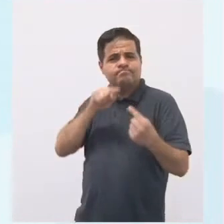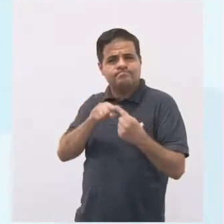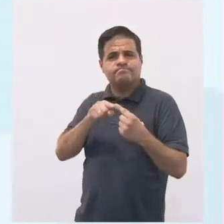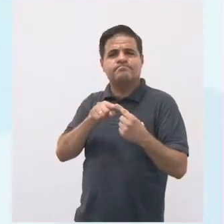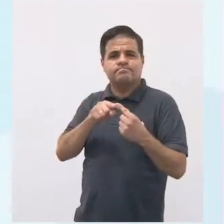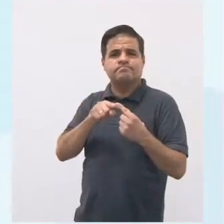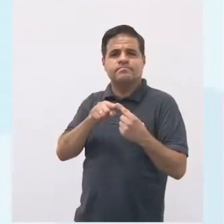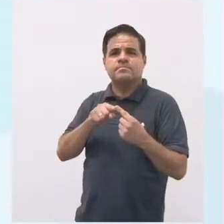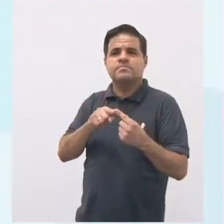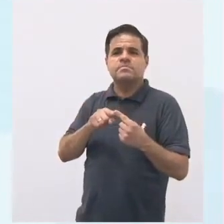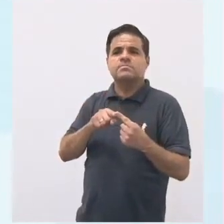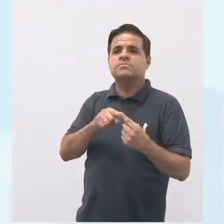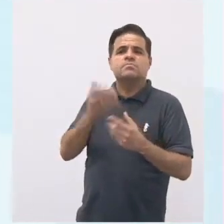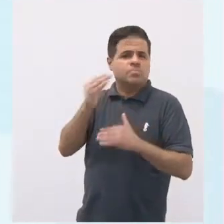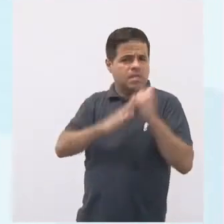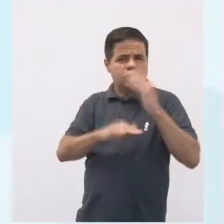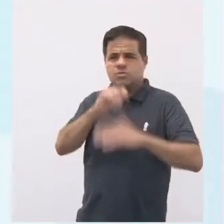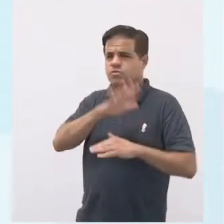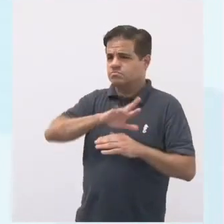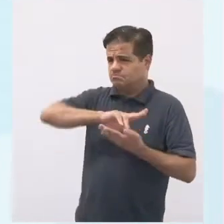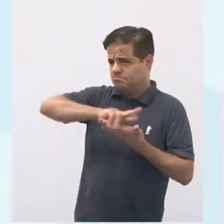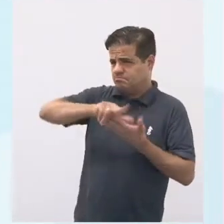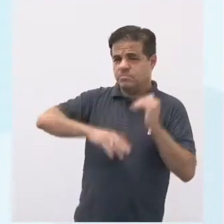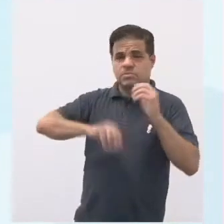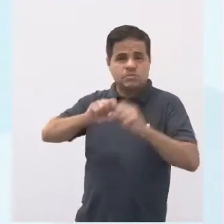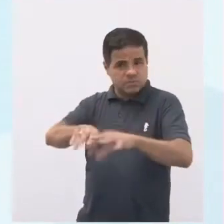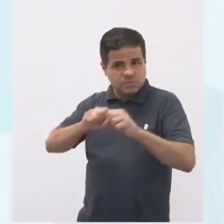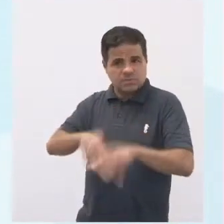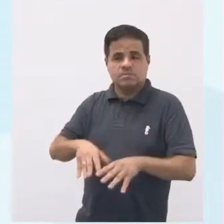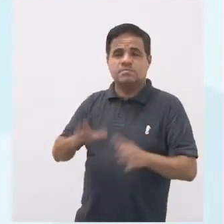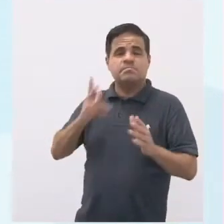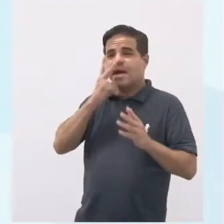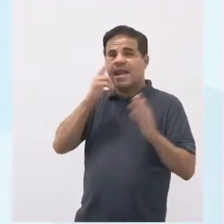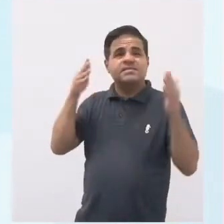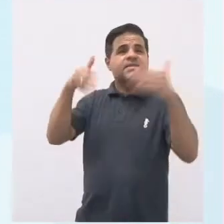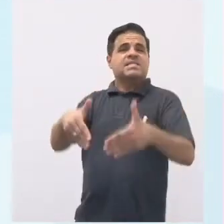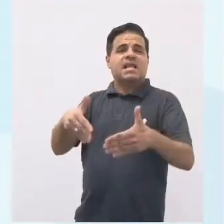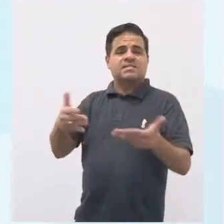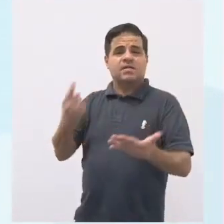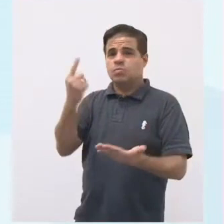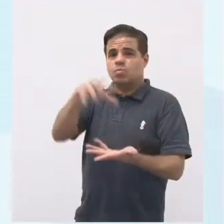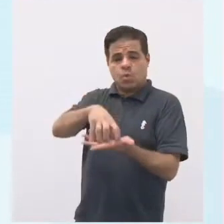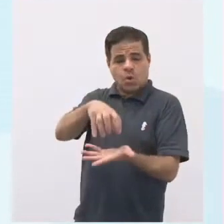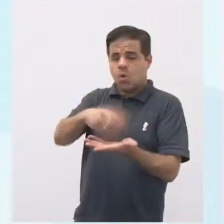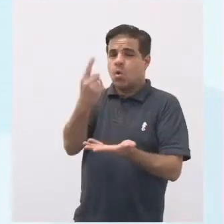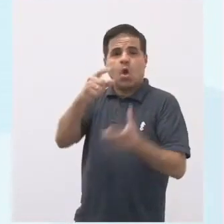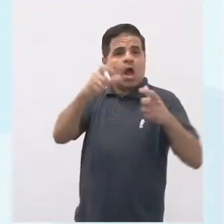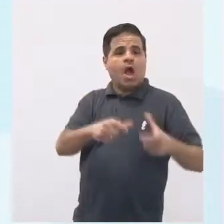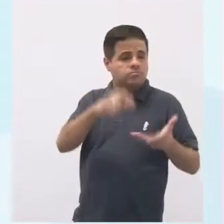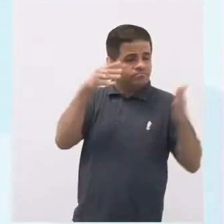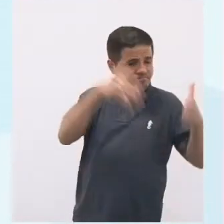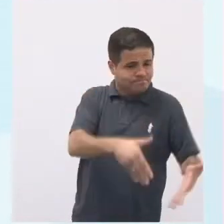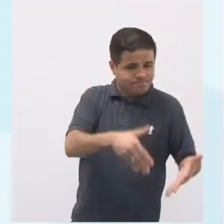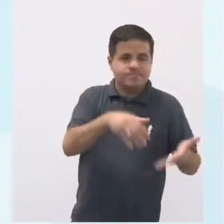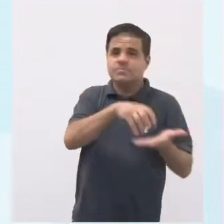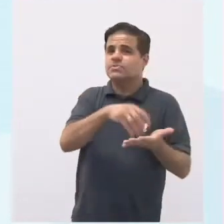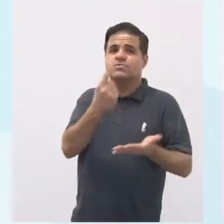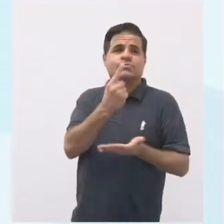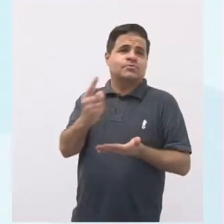descentralização. Muitas das ações, ou várias ações educacionais, às vezes elas ficam centralizadas em alguns setores da educação. Tá?